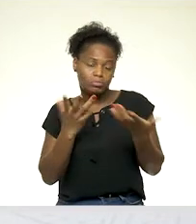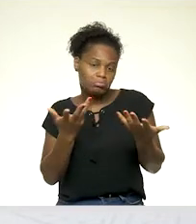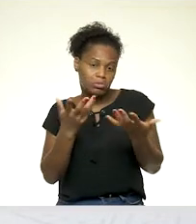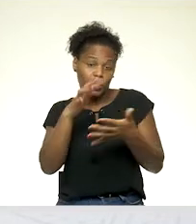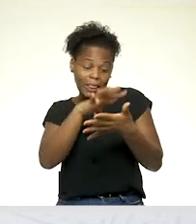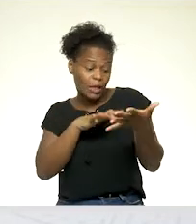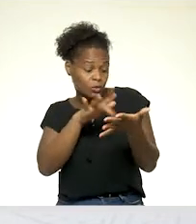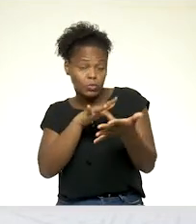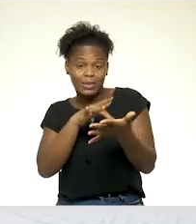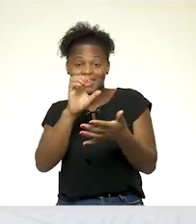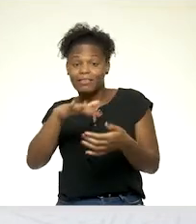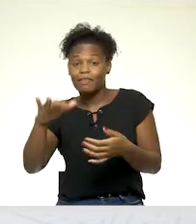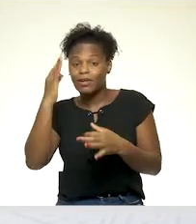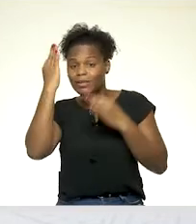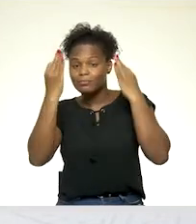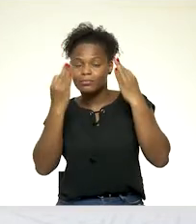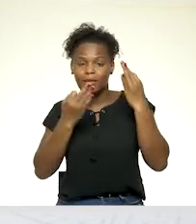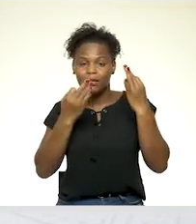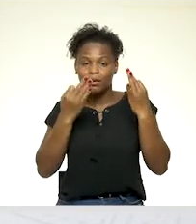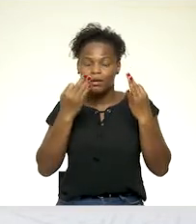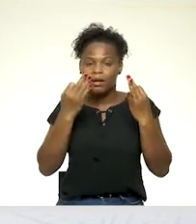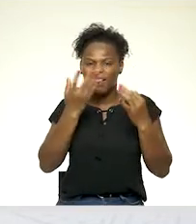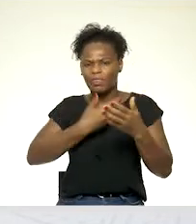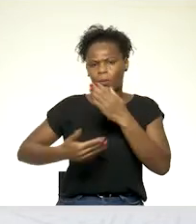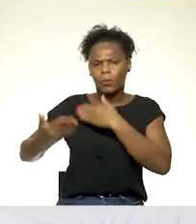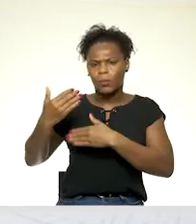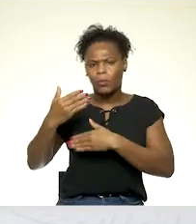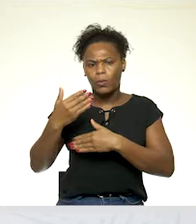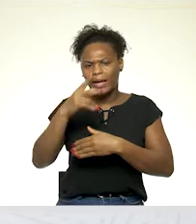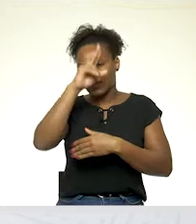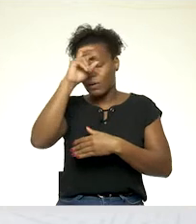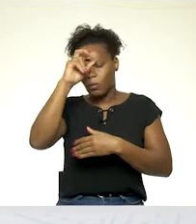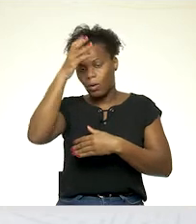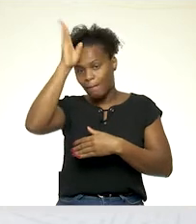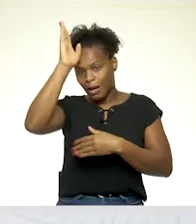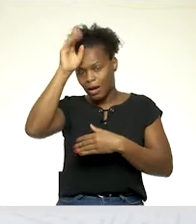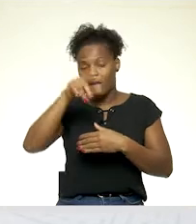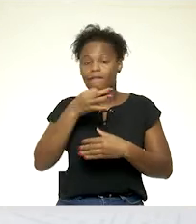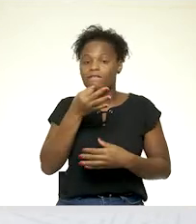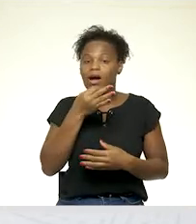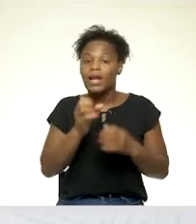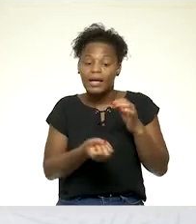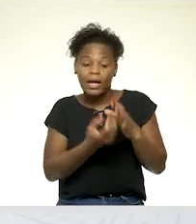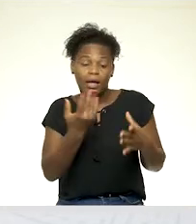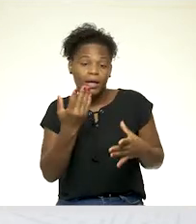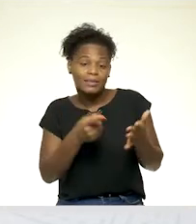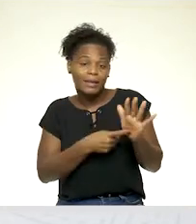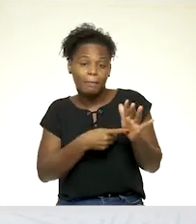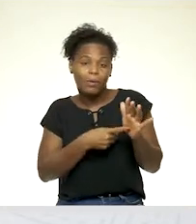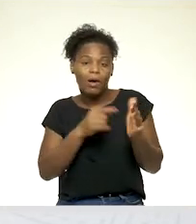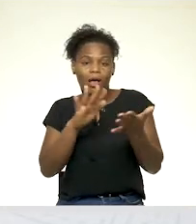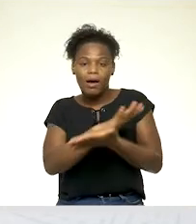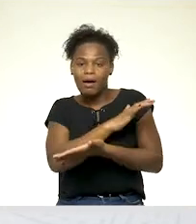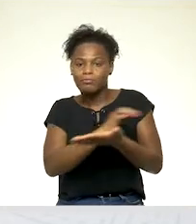e literários da antiguidade greco-romana. E estamos a falar então da invenção da